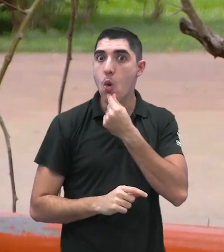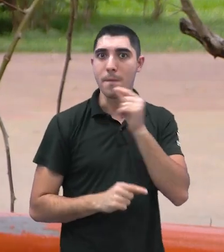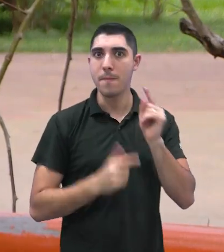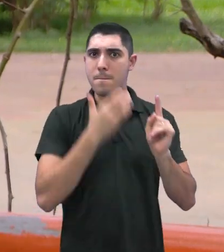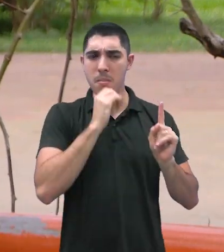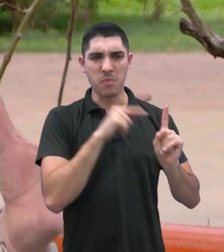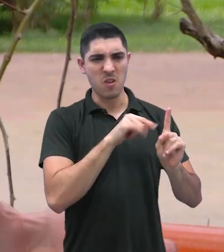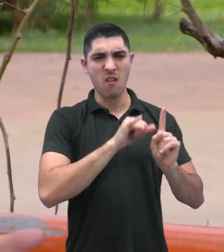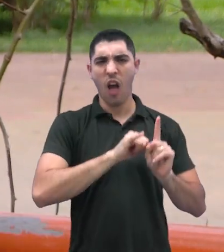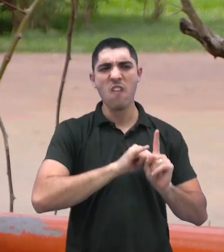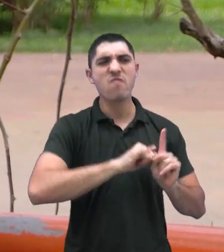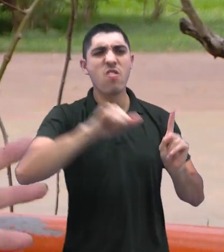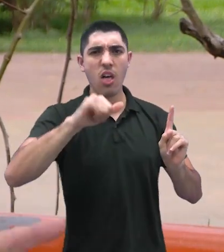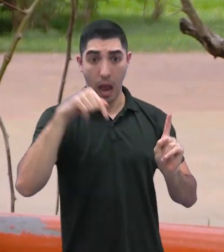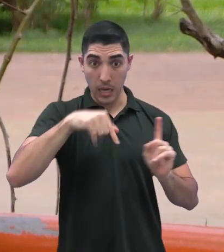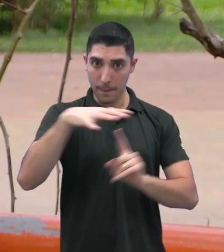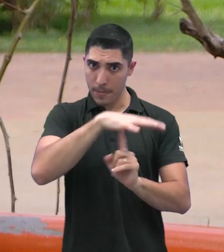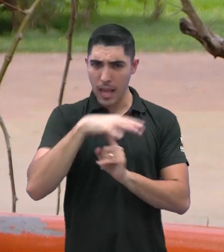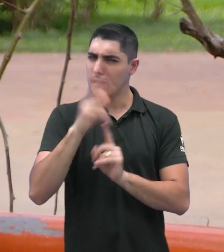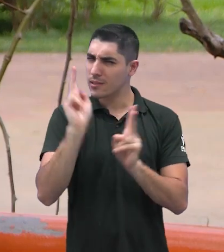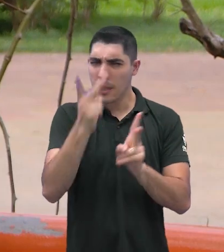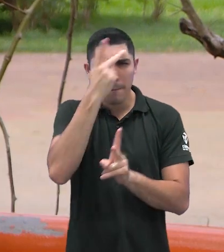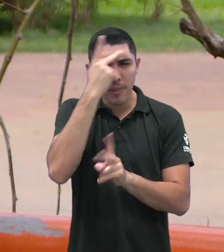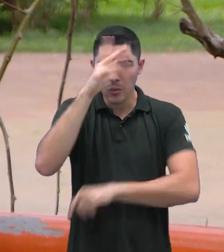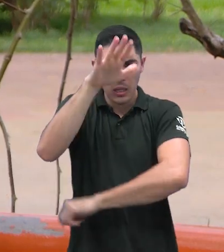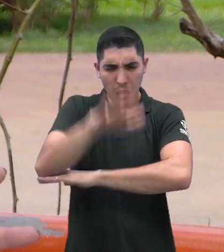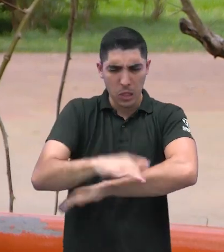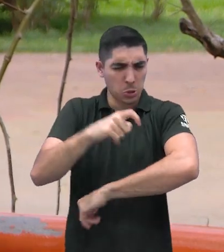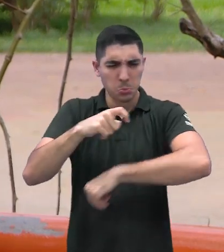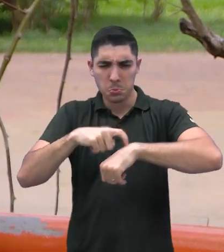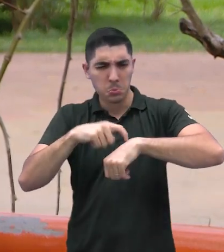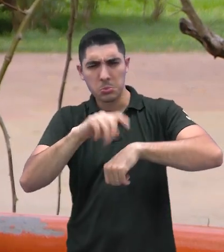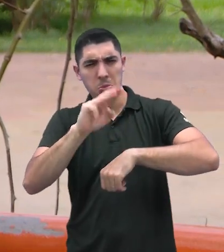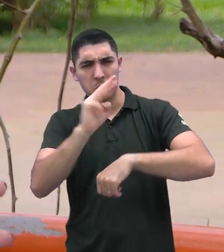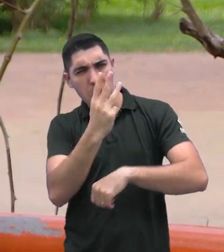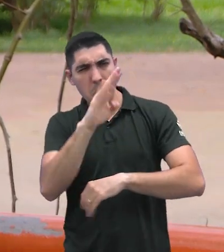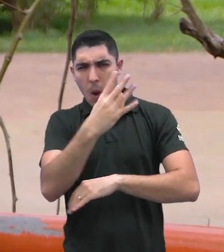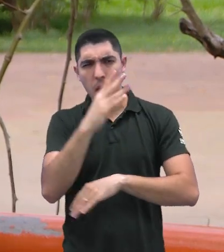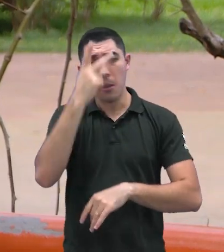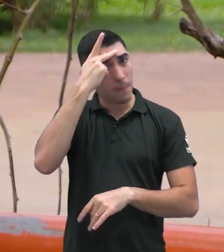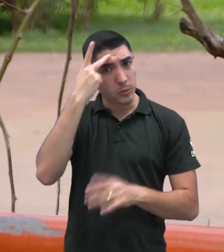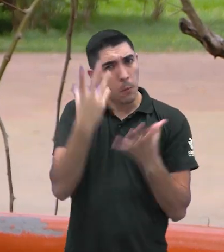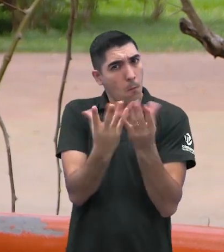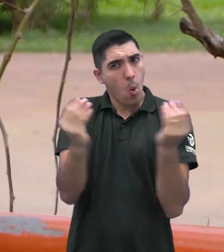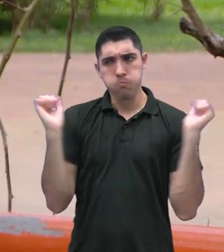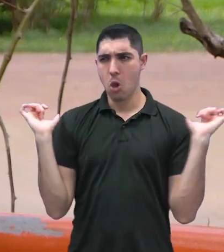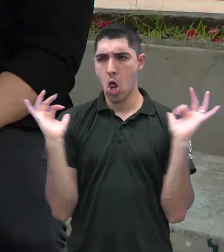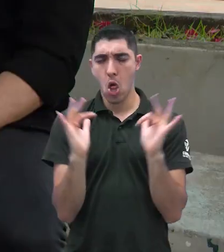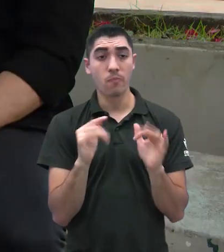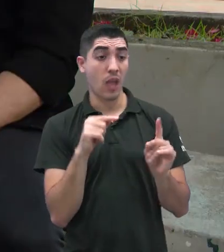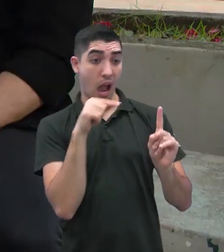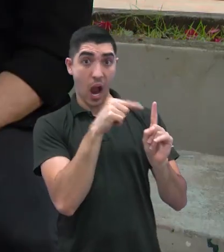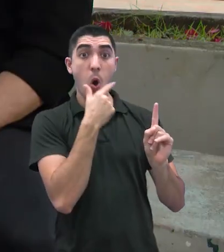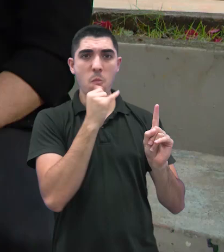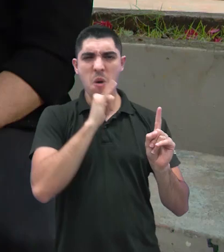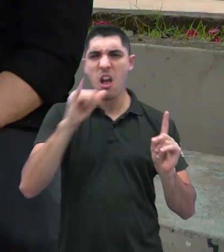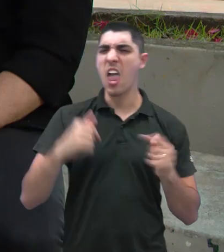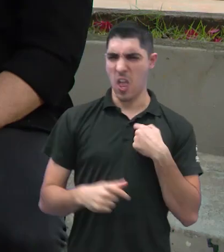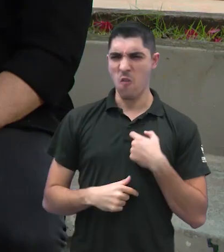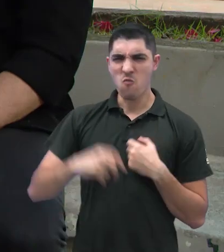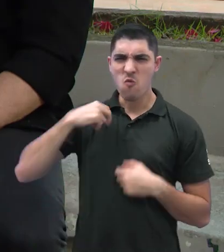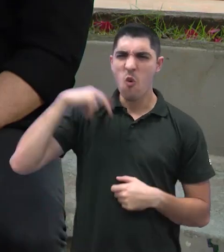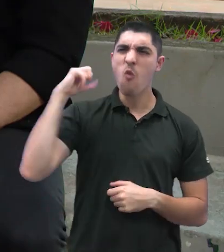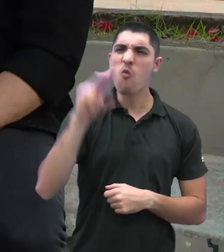já falou bem alto. Ficava cheia a praça aqui à tarde, até por causa dela, um monte de gente. Ele falava, eu vou matar